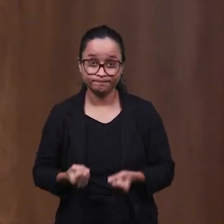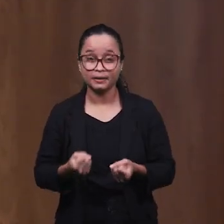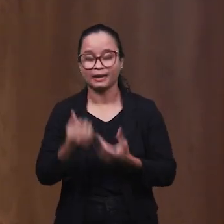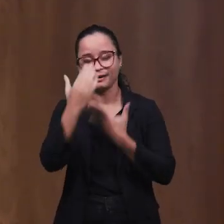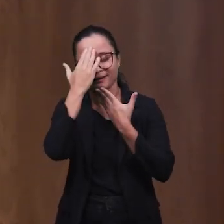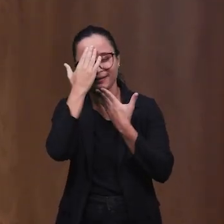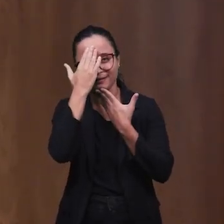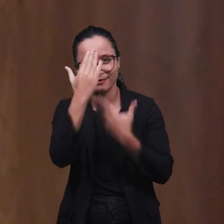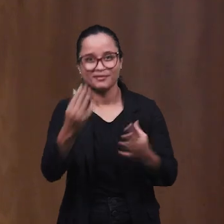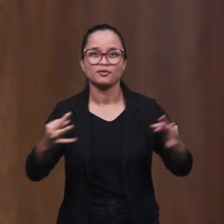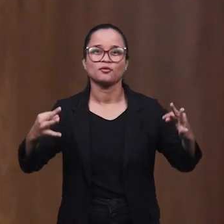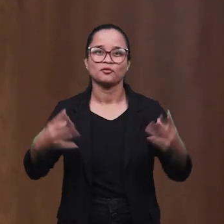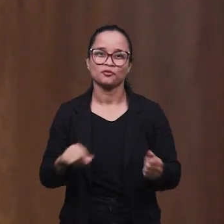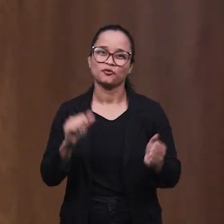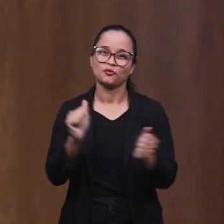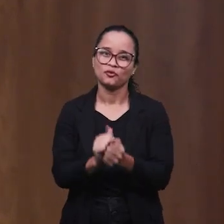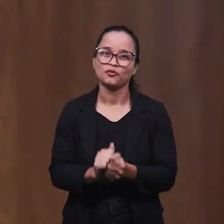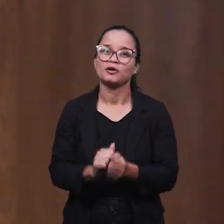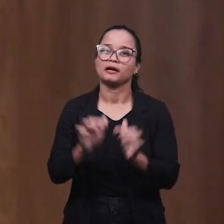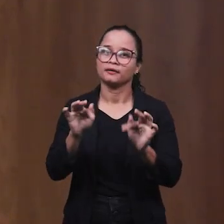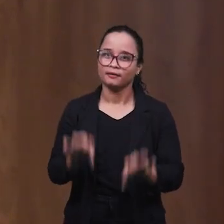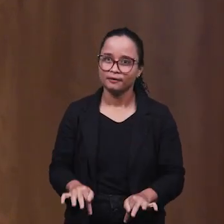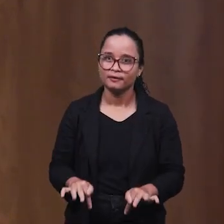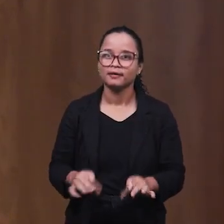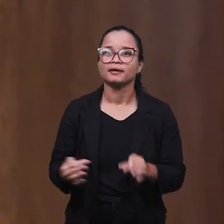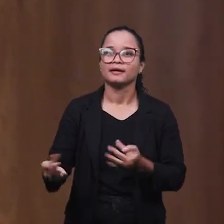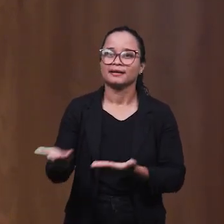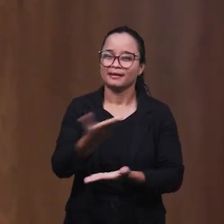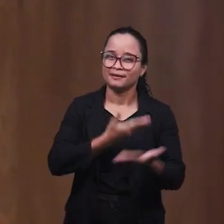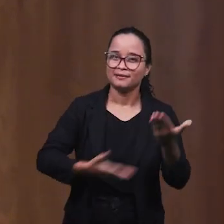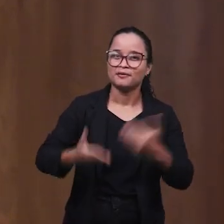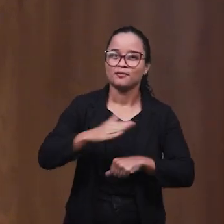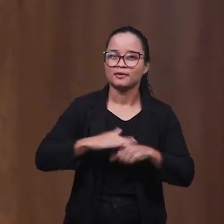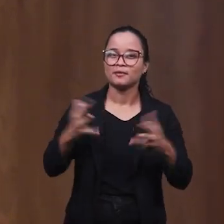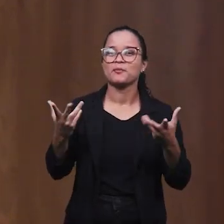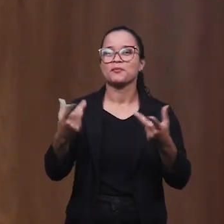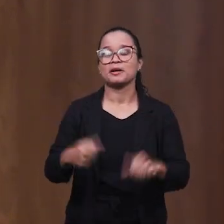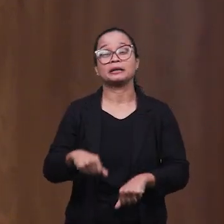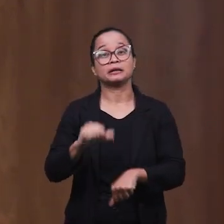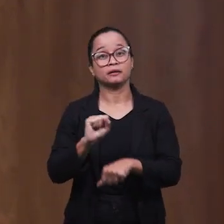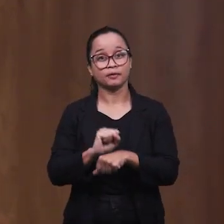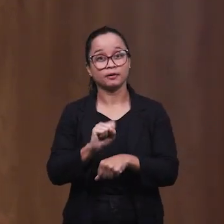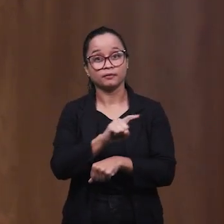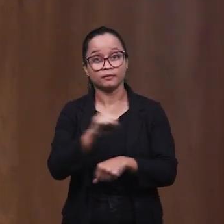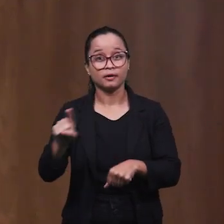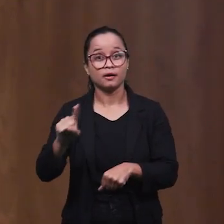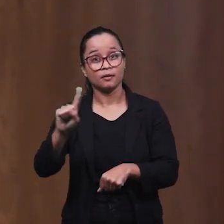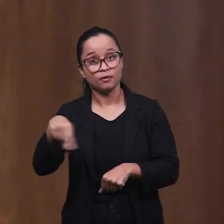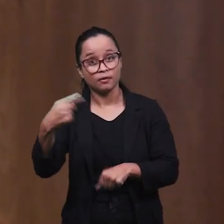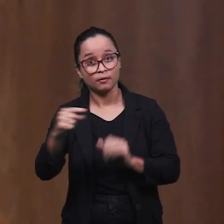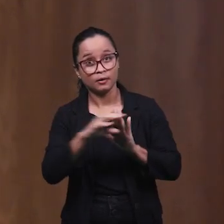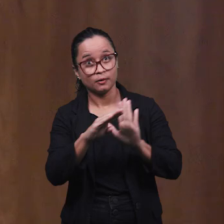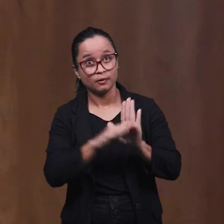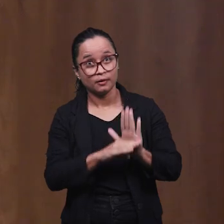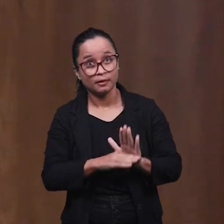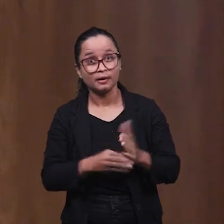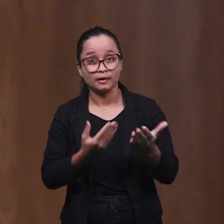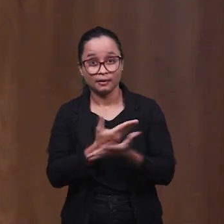Agradecemos a todos que ficaram conosco até o fim deste diálogo maravilhoso e esperamos vê-los no próximo